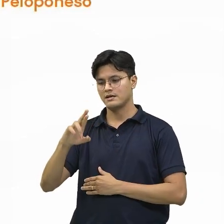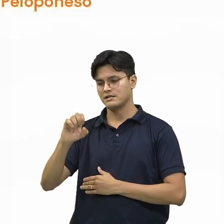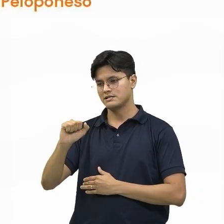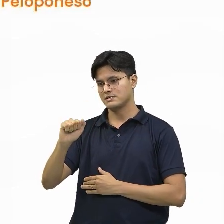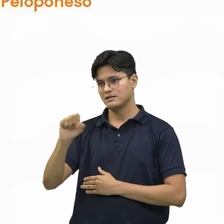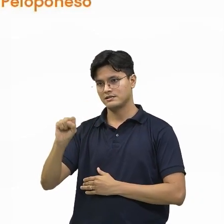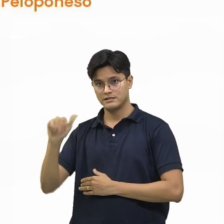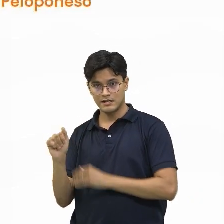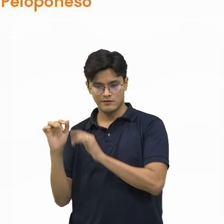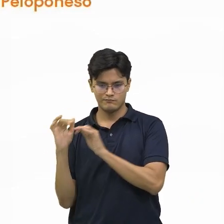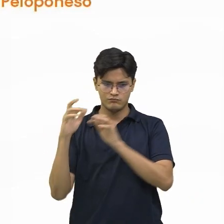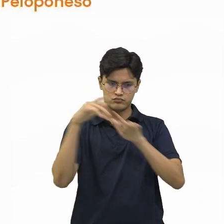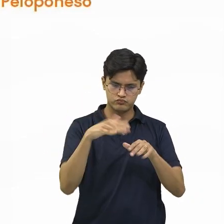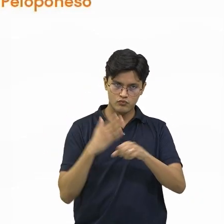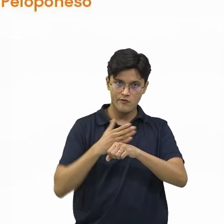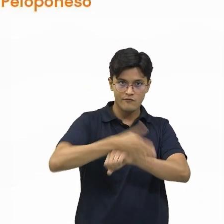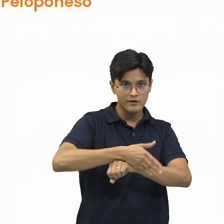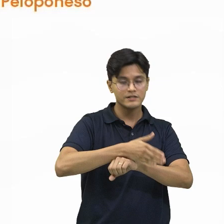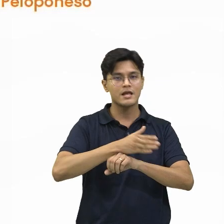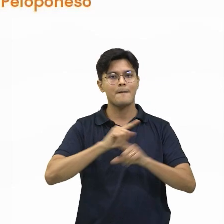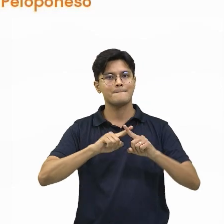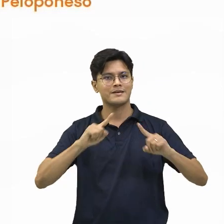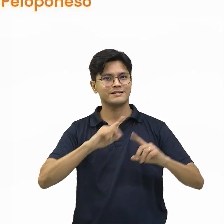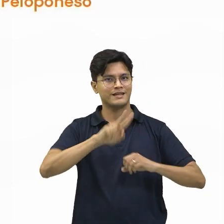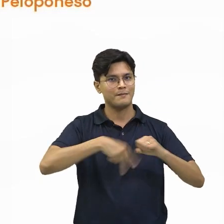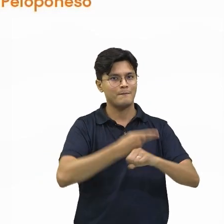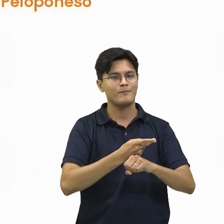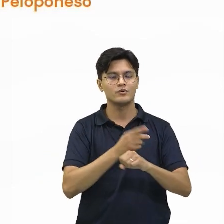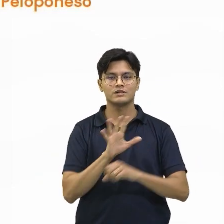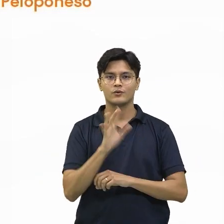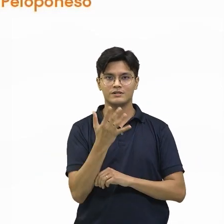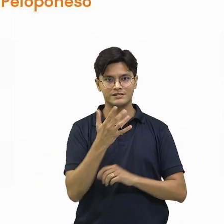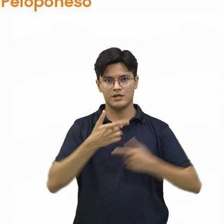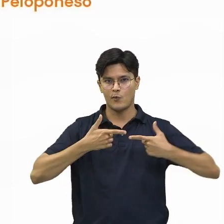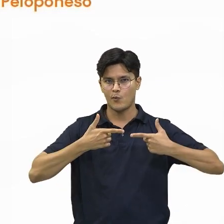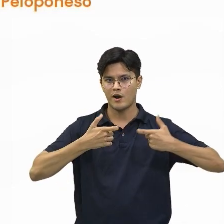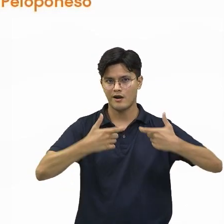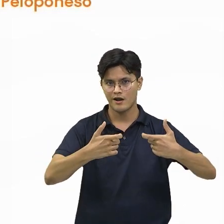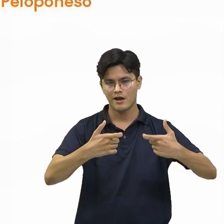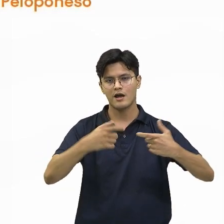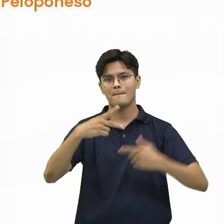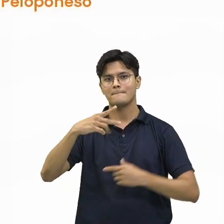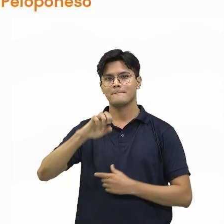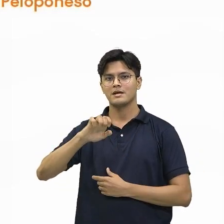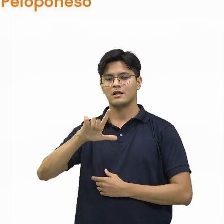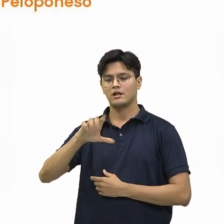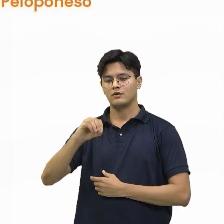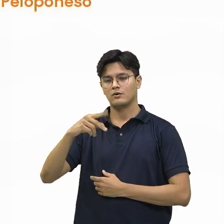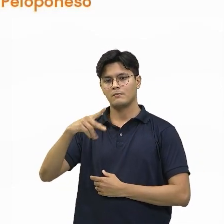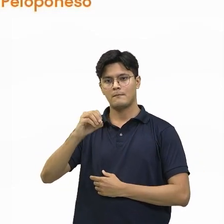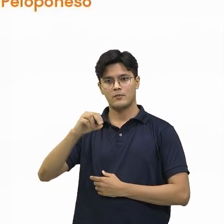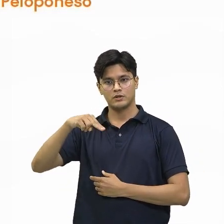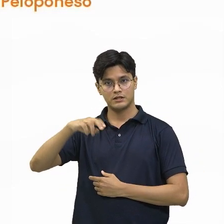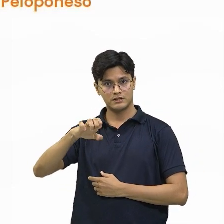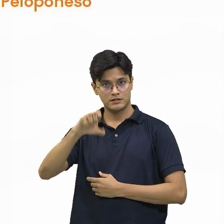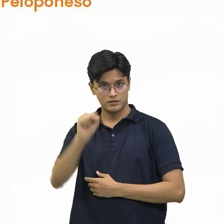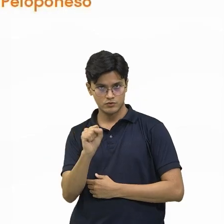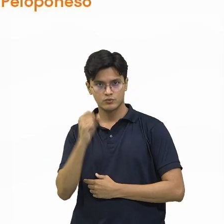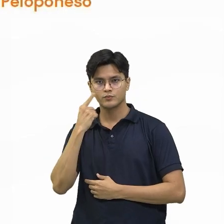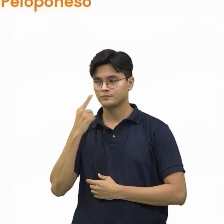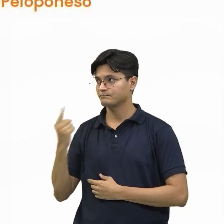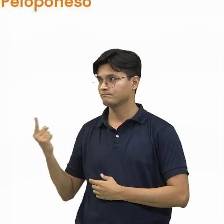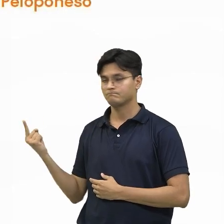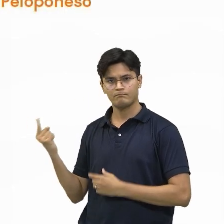Porém, logo depois você vai ter a Guerra do Peloponeso, que vai ser uma guerra muito importante para compreender